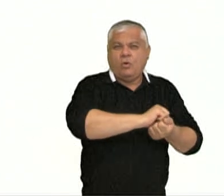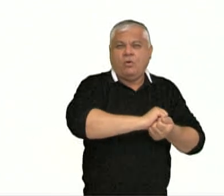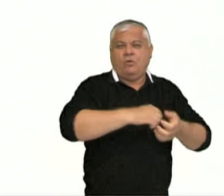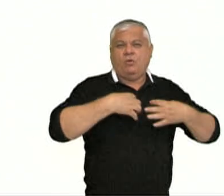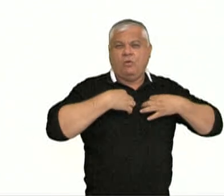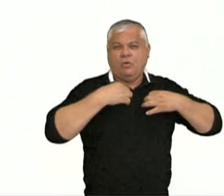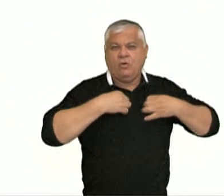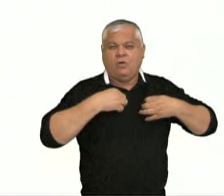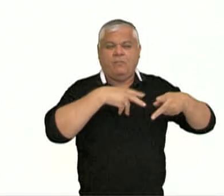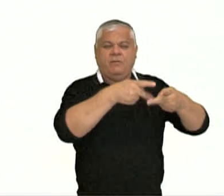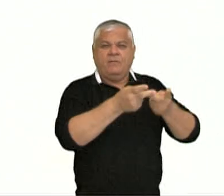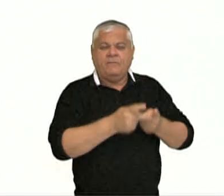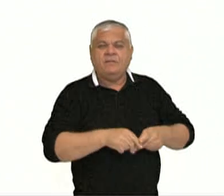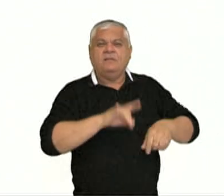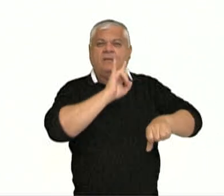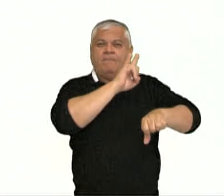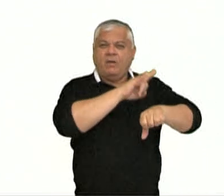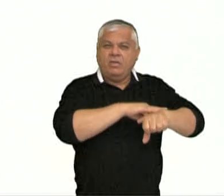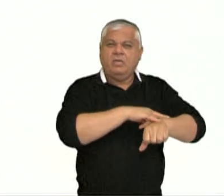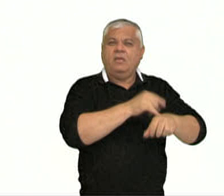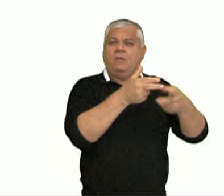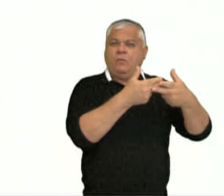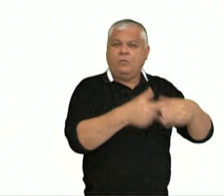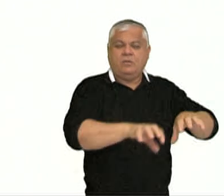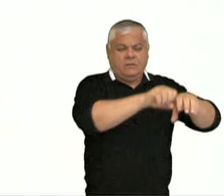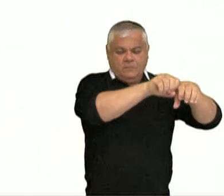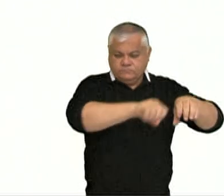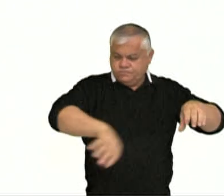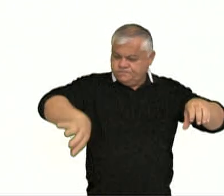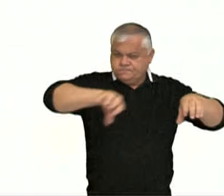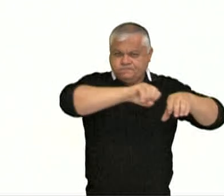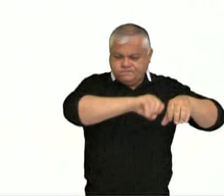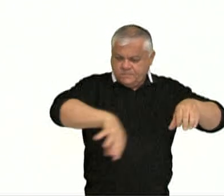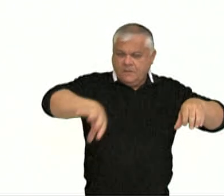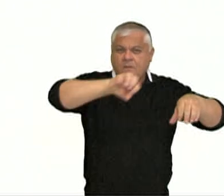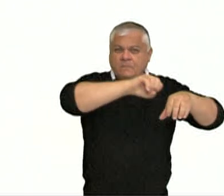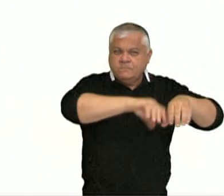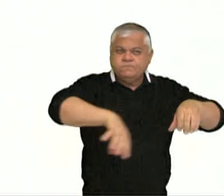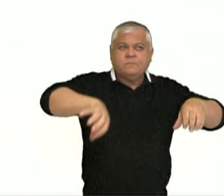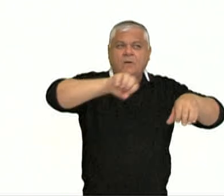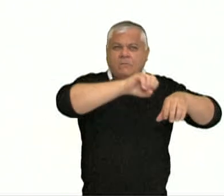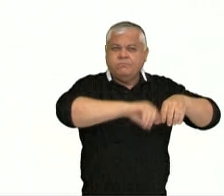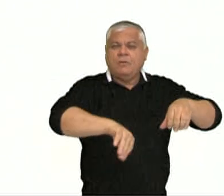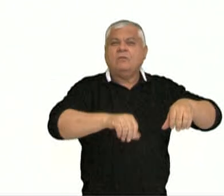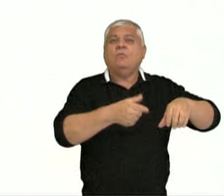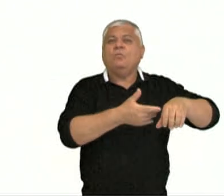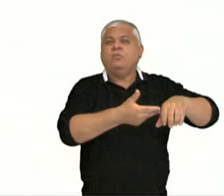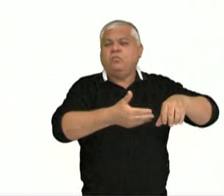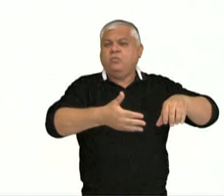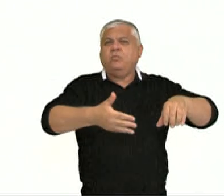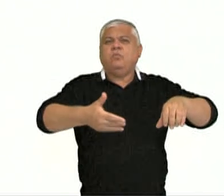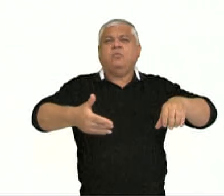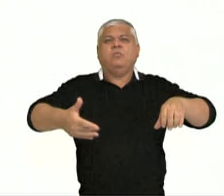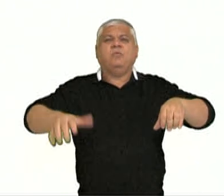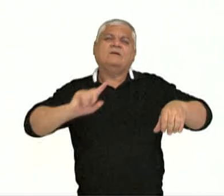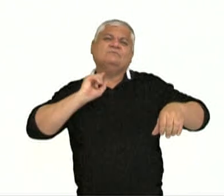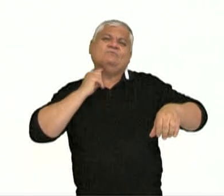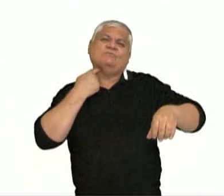louças, da descarga do vaso sanitário. Toda essa água que tem essas características, né, que vem